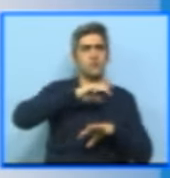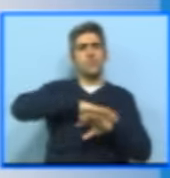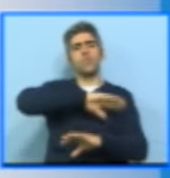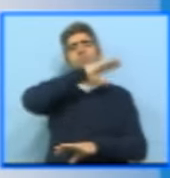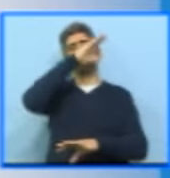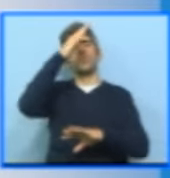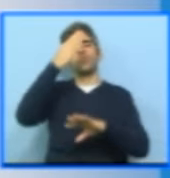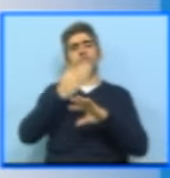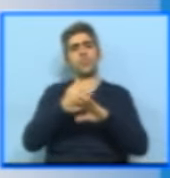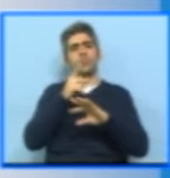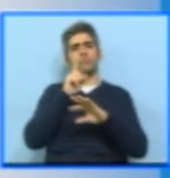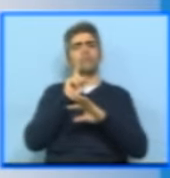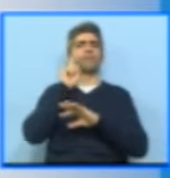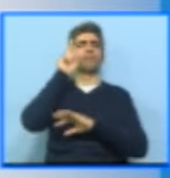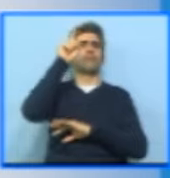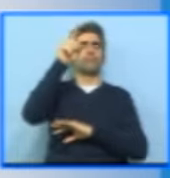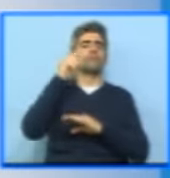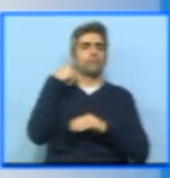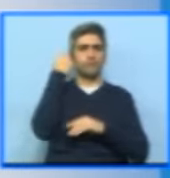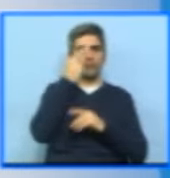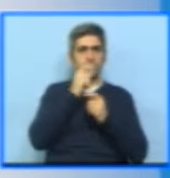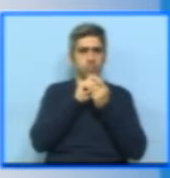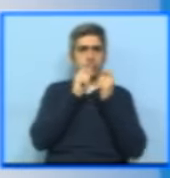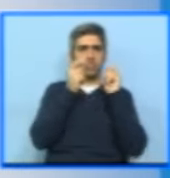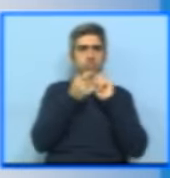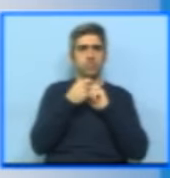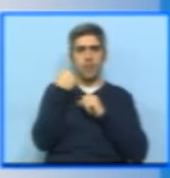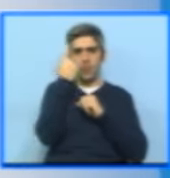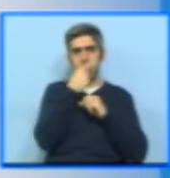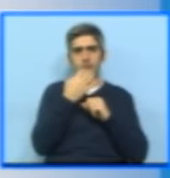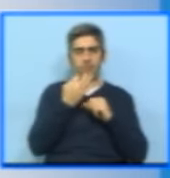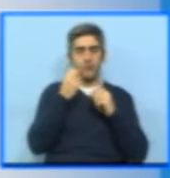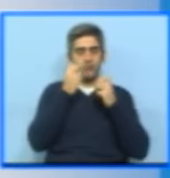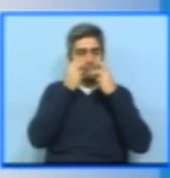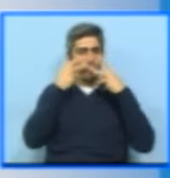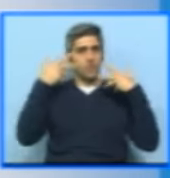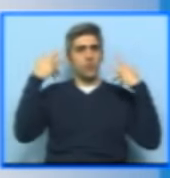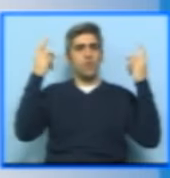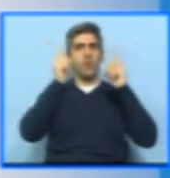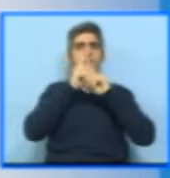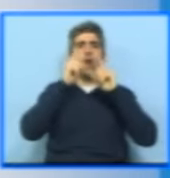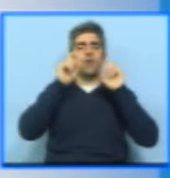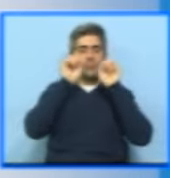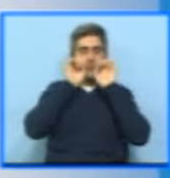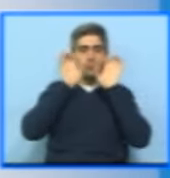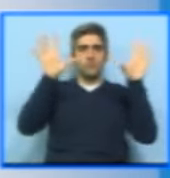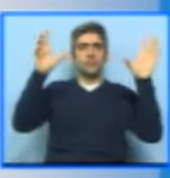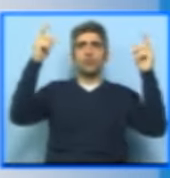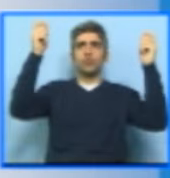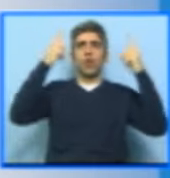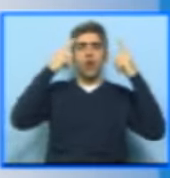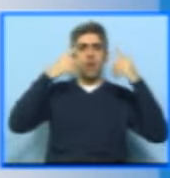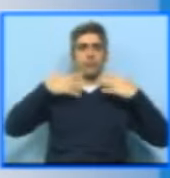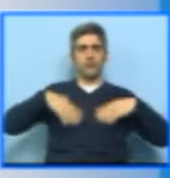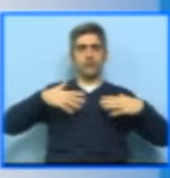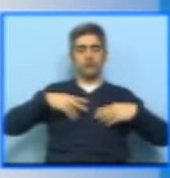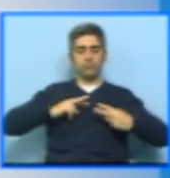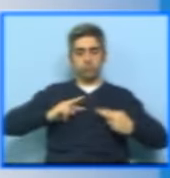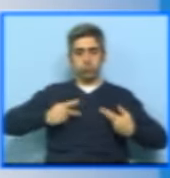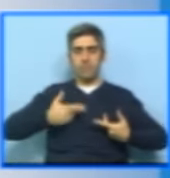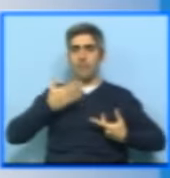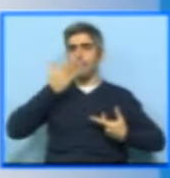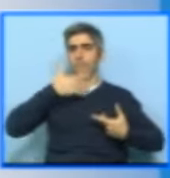monte e transfigurou-se diante deles. O seu rosto ficou resplandecente como o sol, e as suas vestes tornaram-se brancas